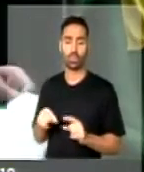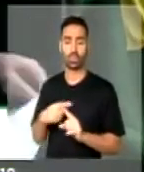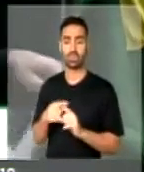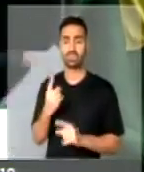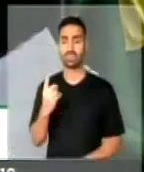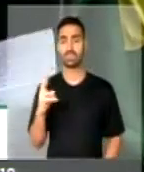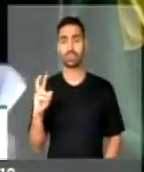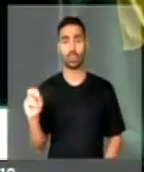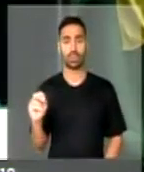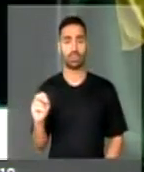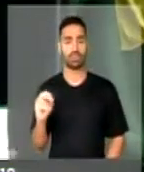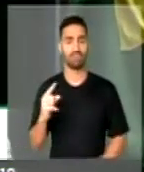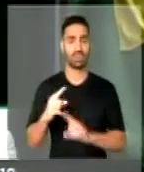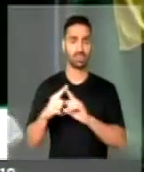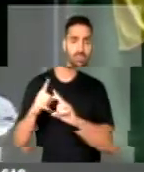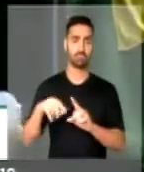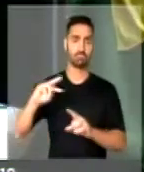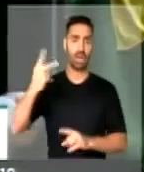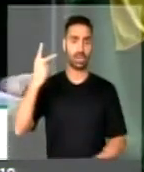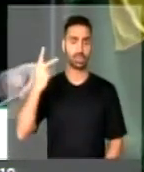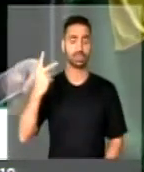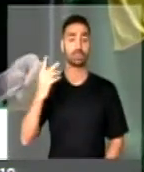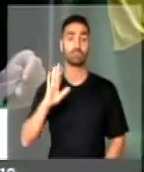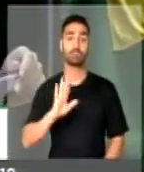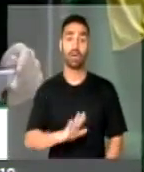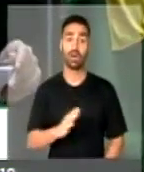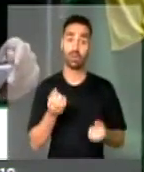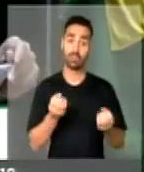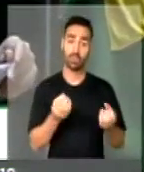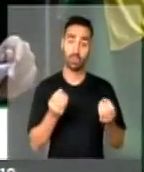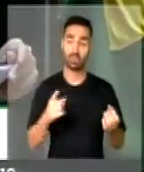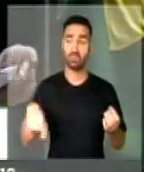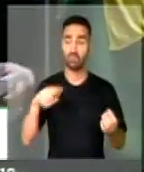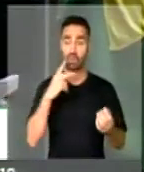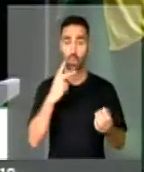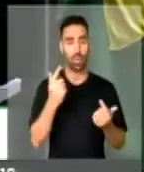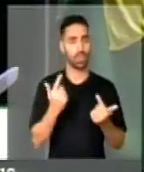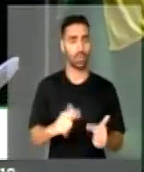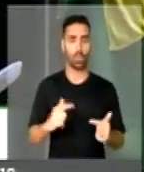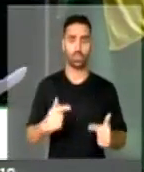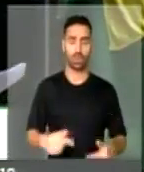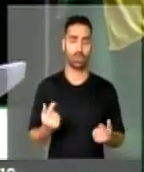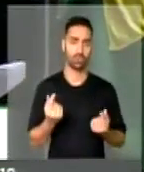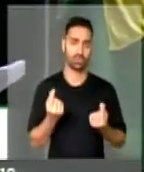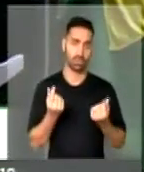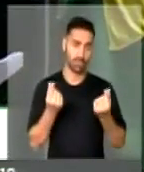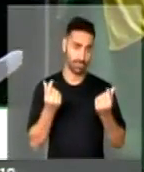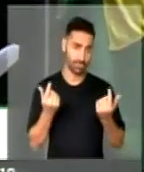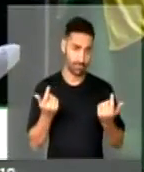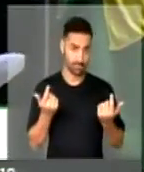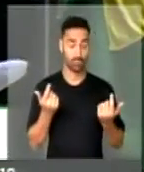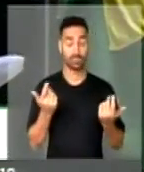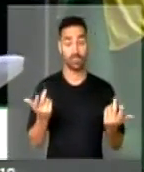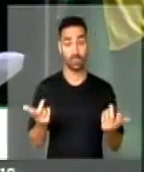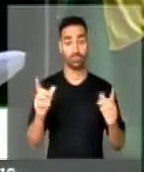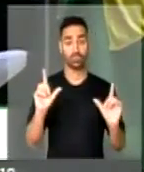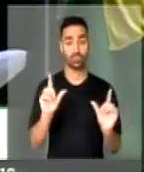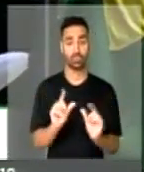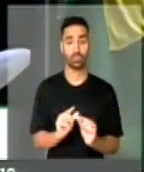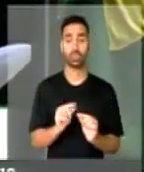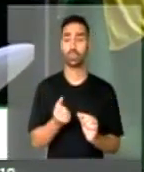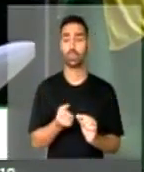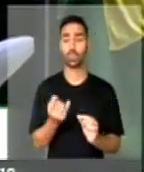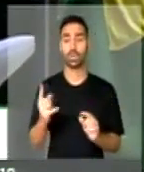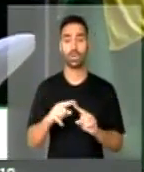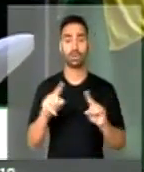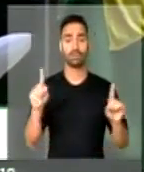custo anunciado. Mas a informação é de que não há dinheiro. Não há dinheiro e, portanto, se reduz o número de